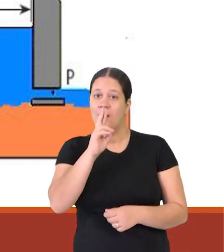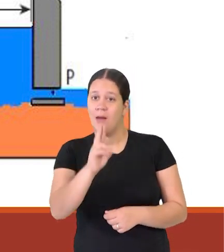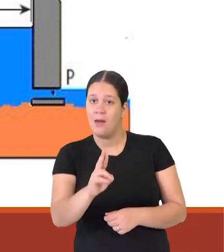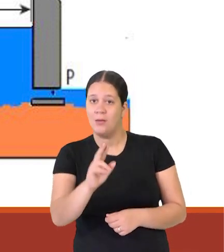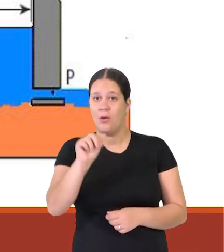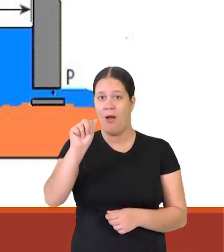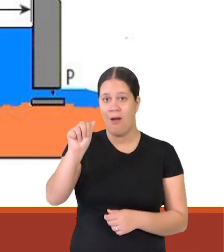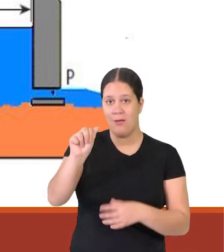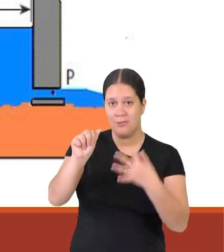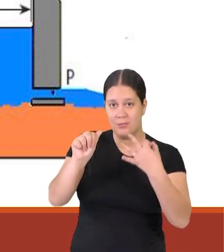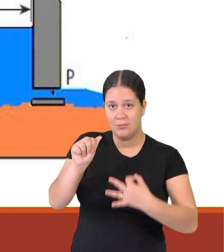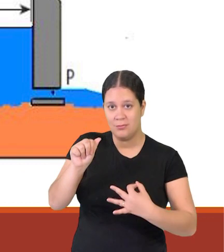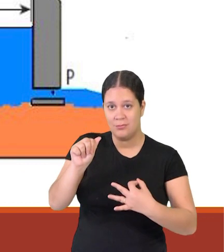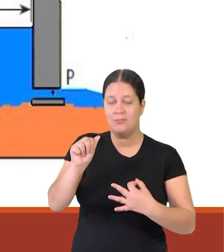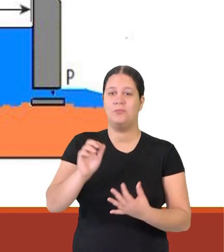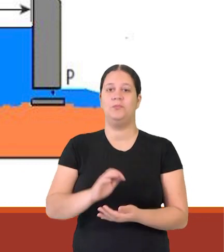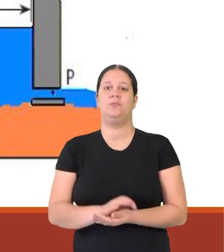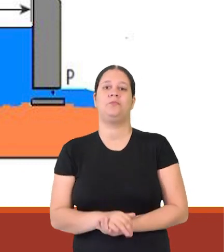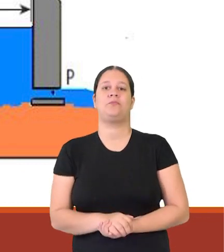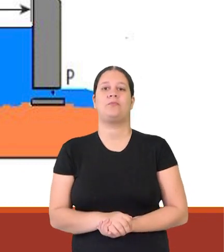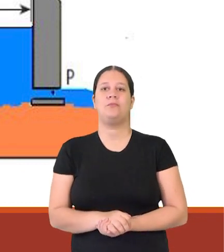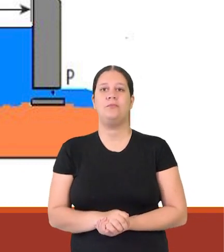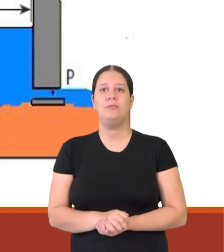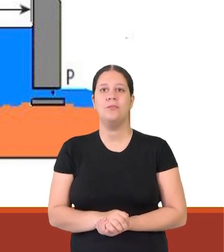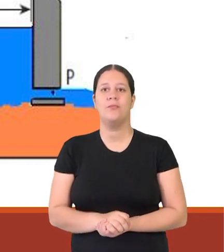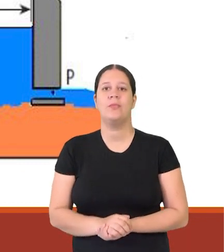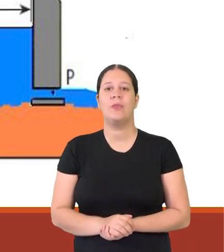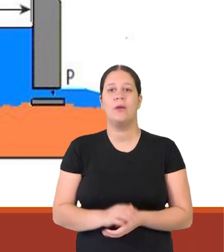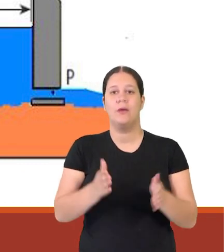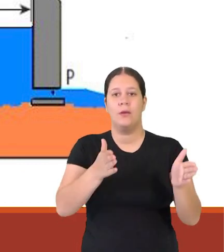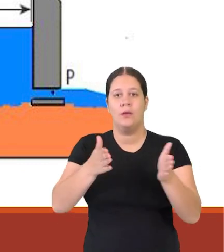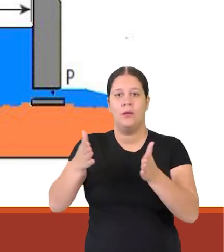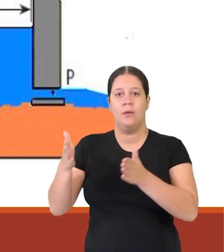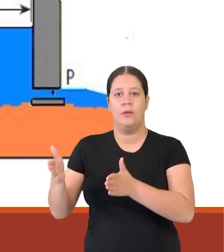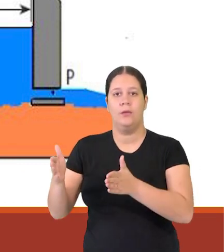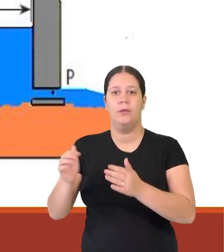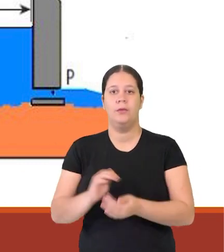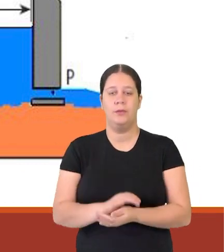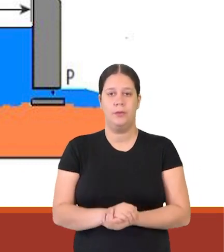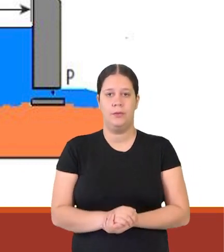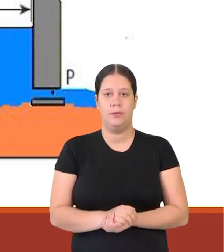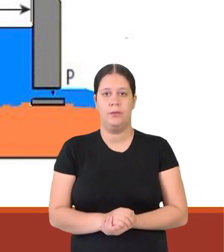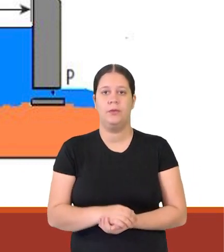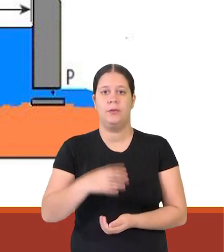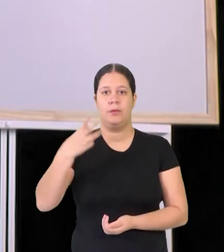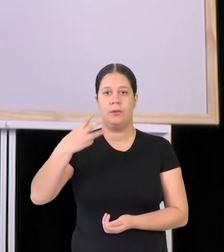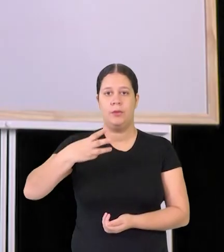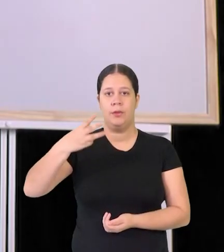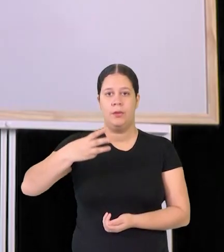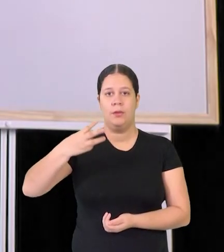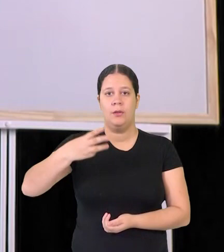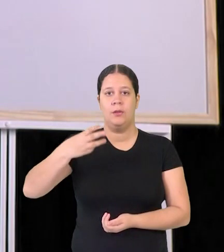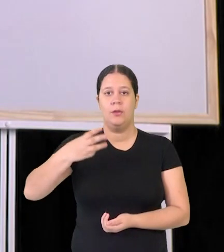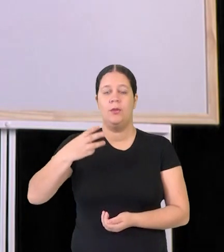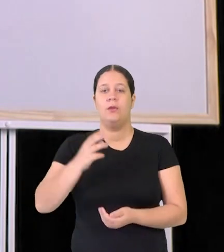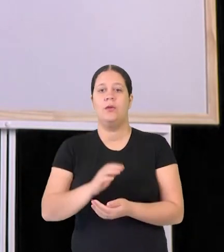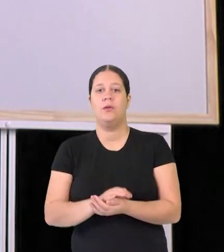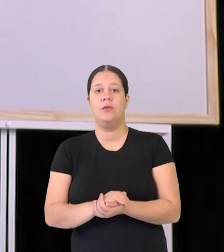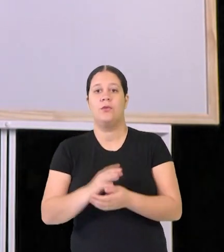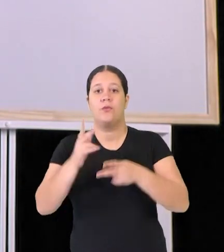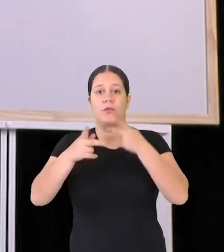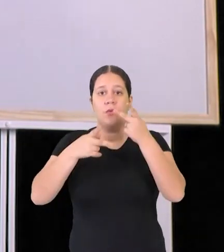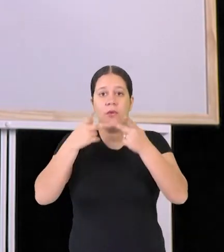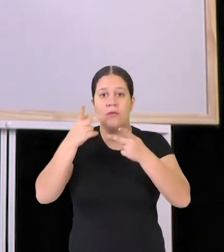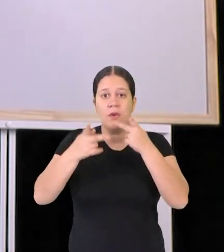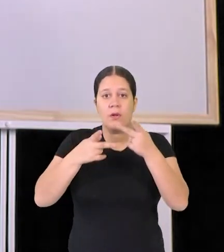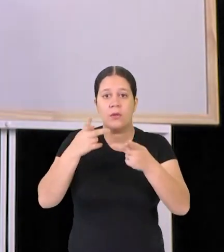letra A. Tá massa? Bora aí agora para a questão 3. Novamente uma questão falando a